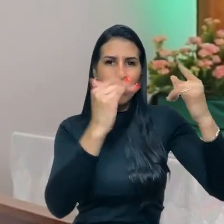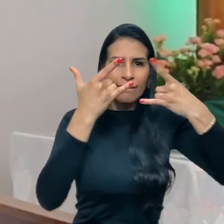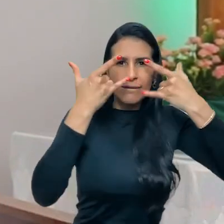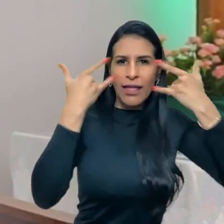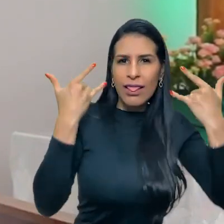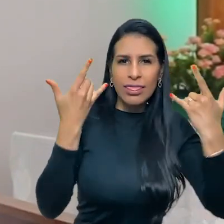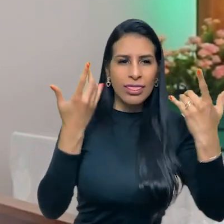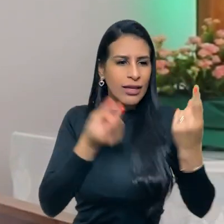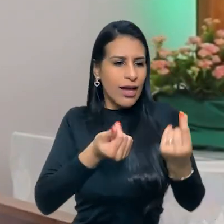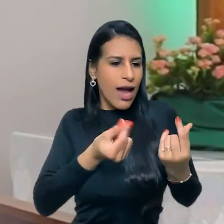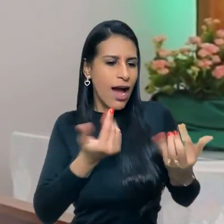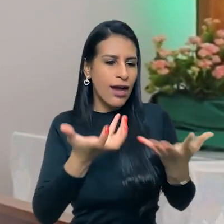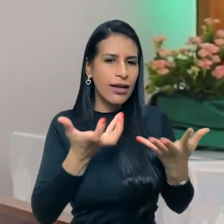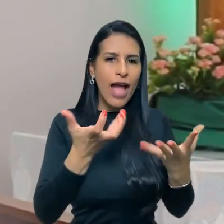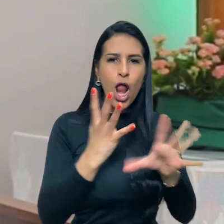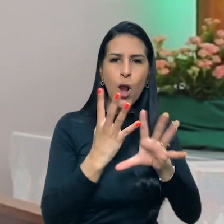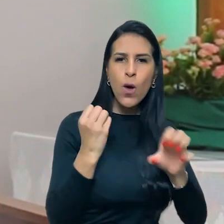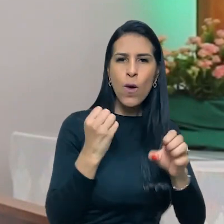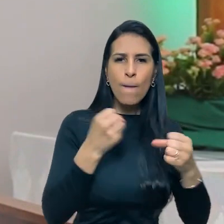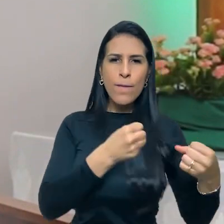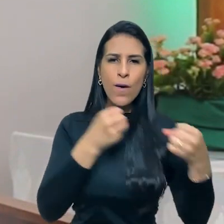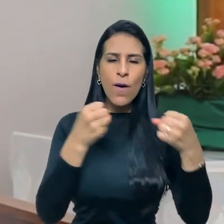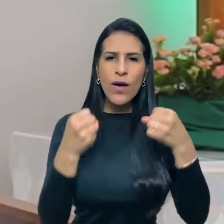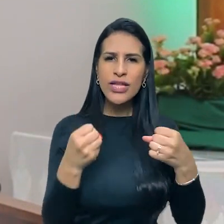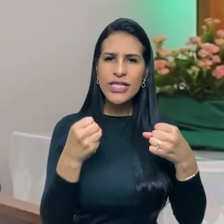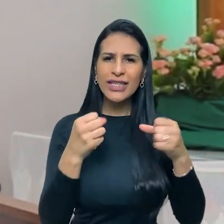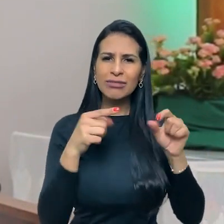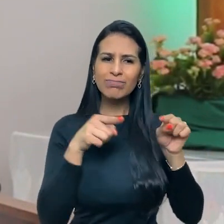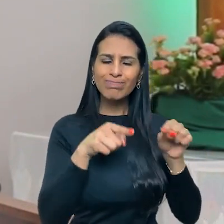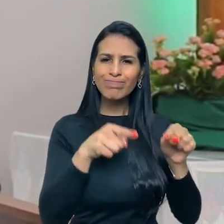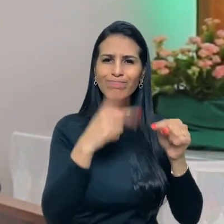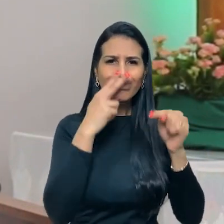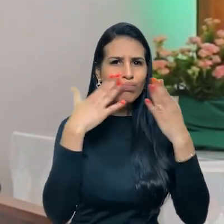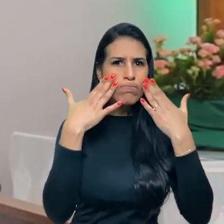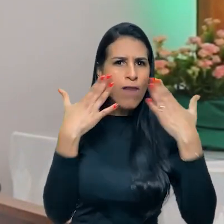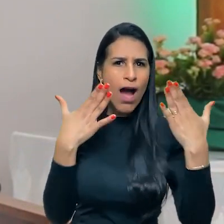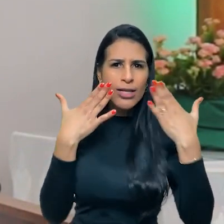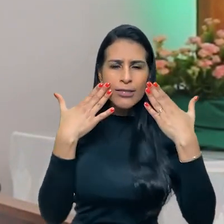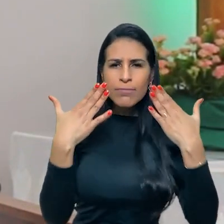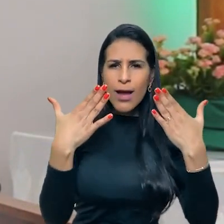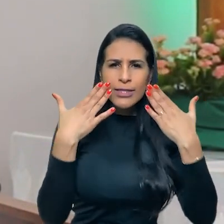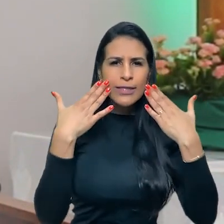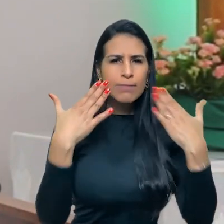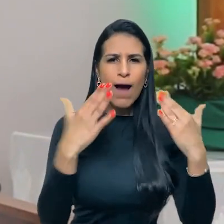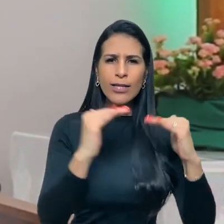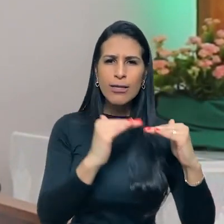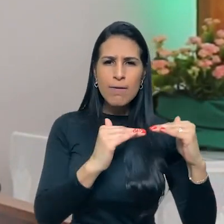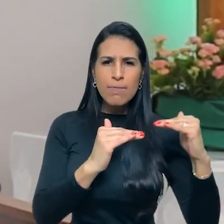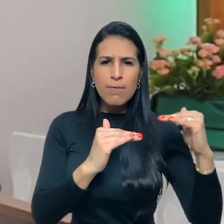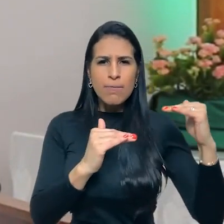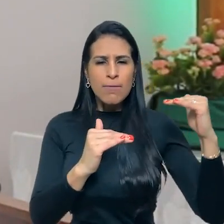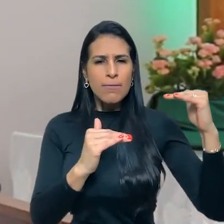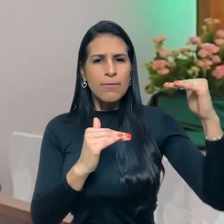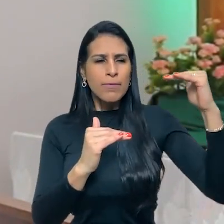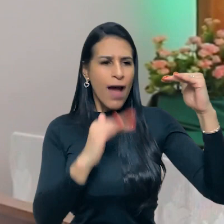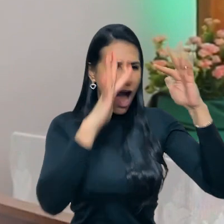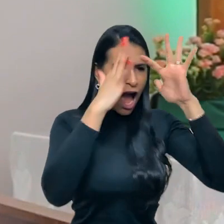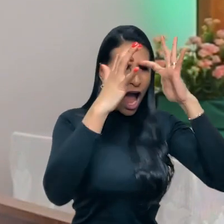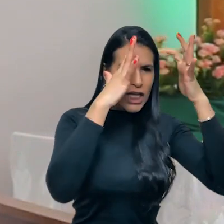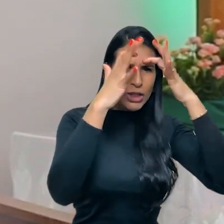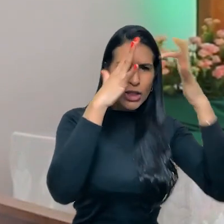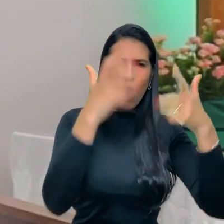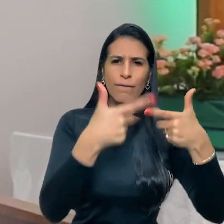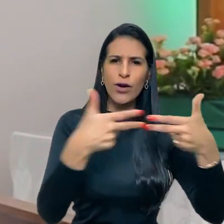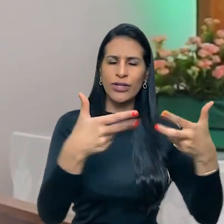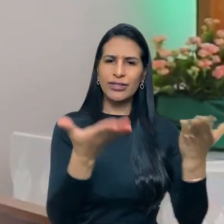A ganância, o desejo por lucro e poder, tem se mostrado com extrema facilidade e determinado